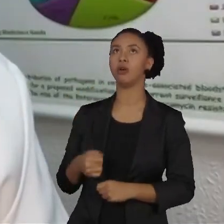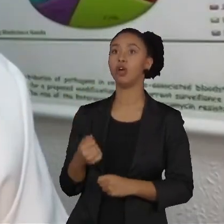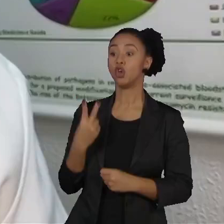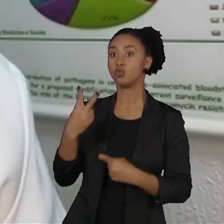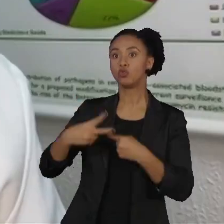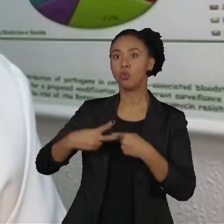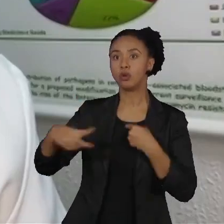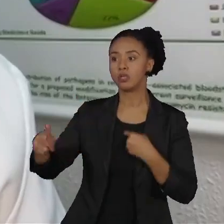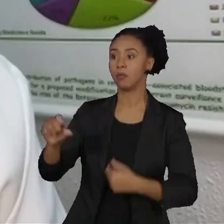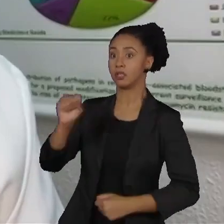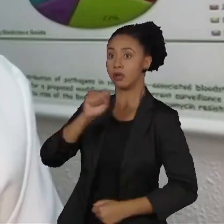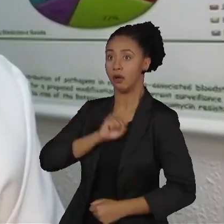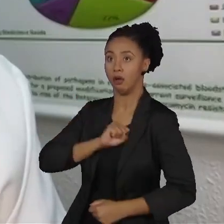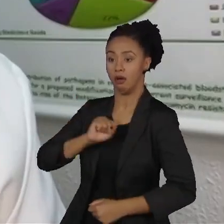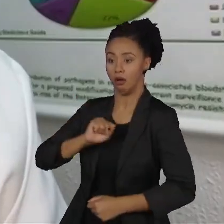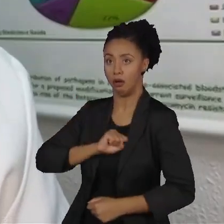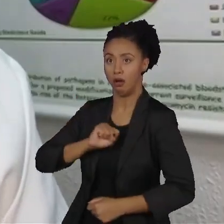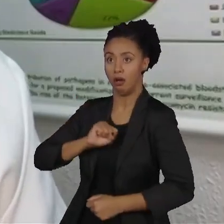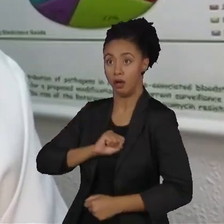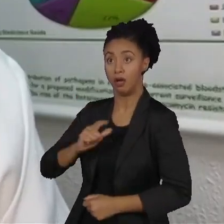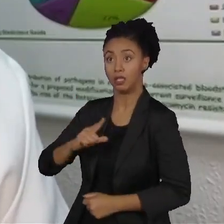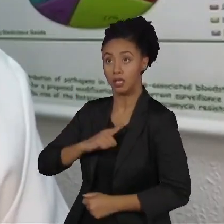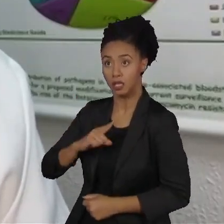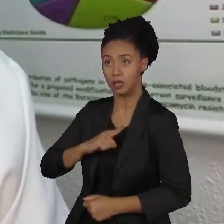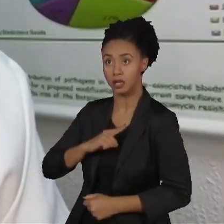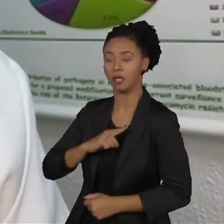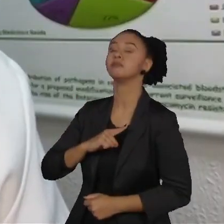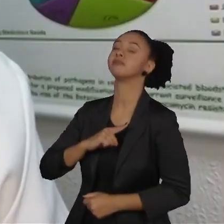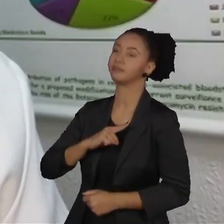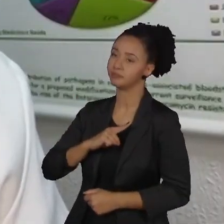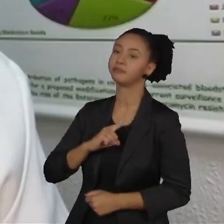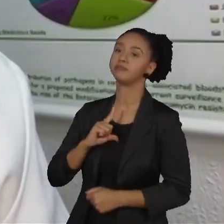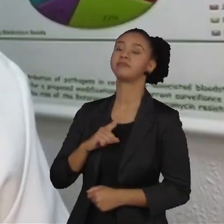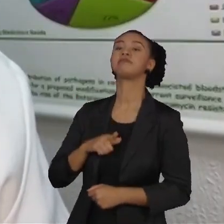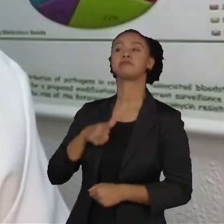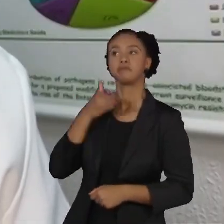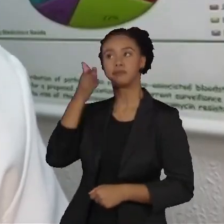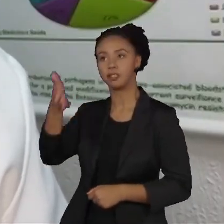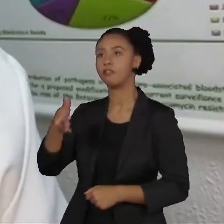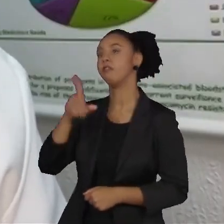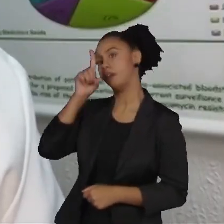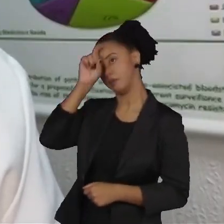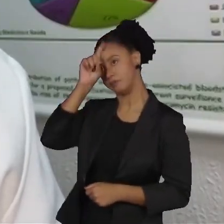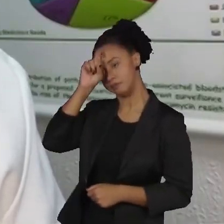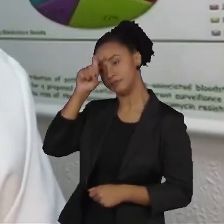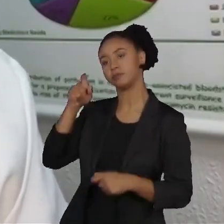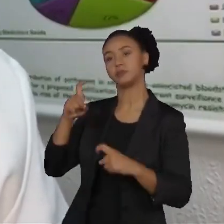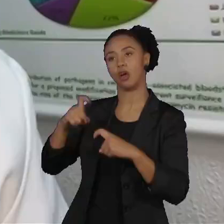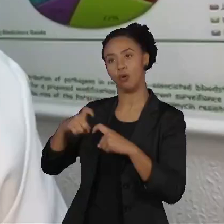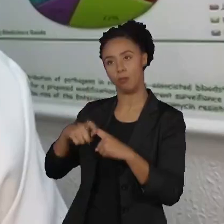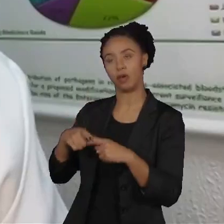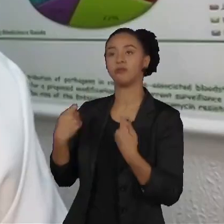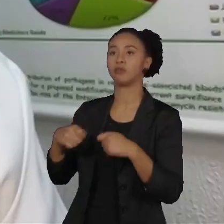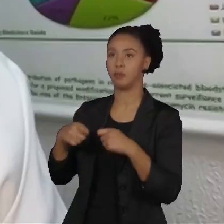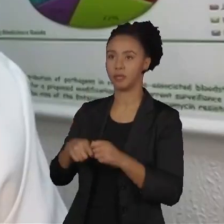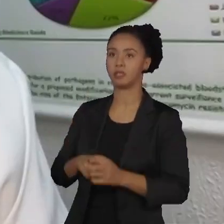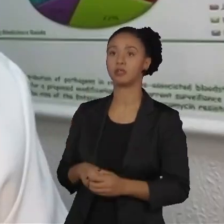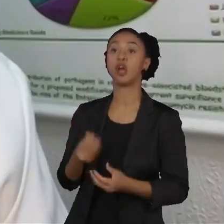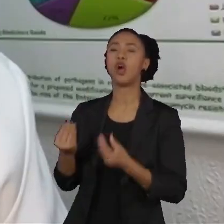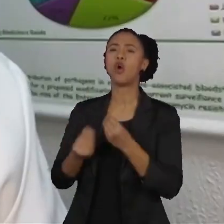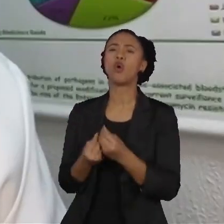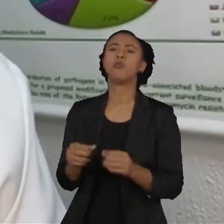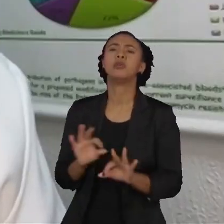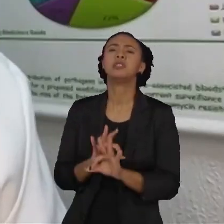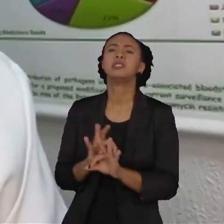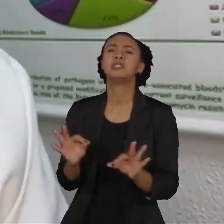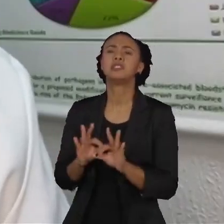dias deve ser investigado para tuberculose, dada a prevalência da doença no nosso país. Então, como é que se investiga? Um raio-x simples de